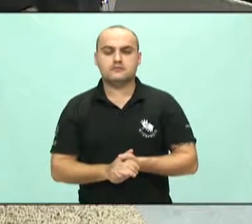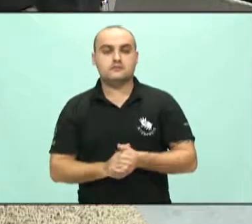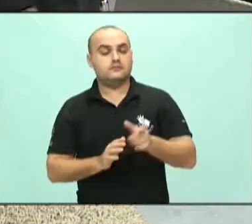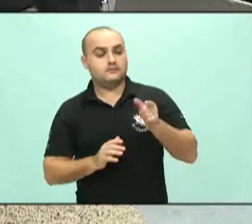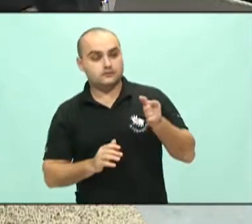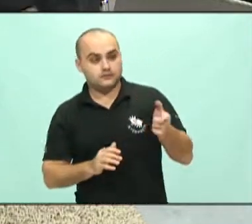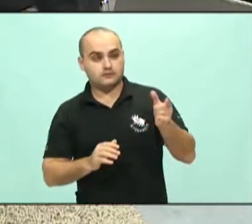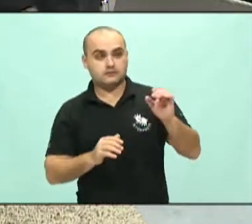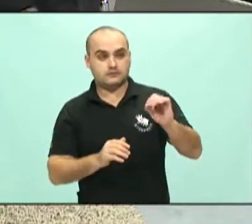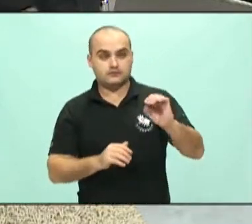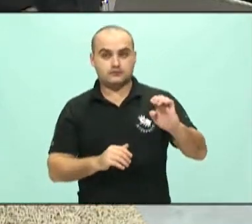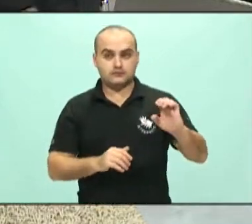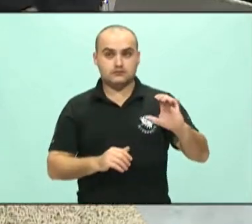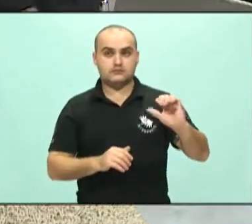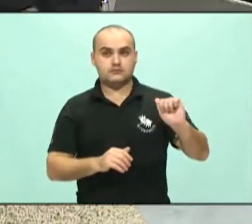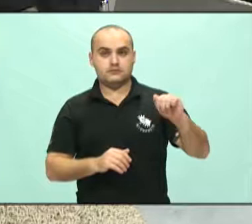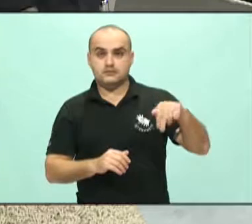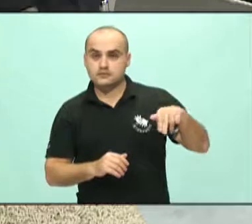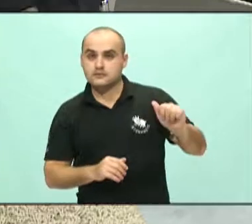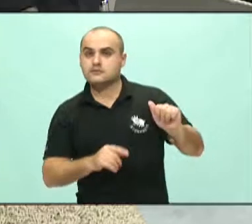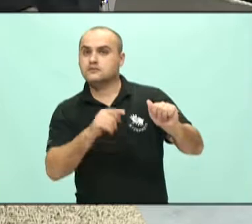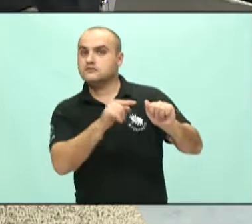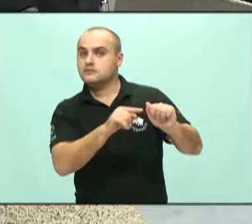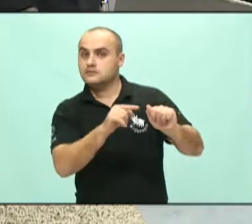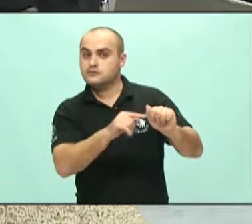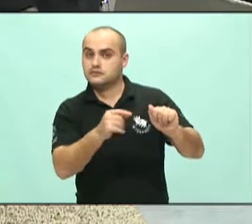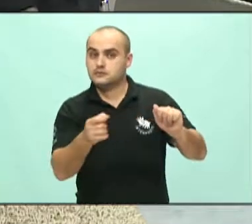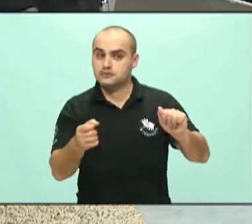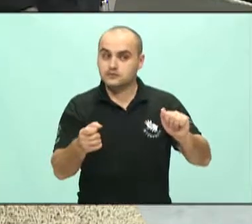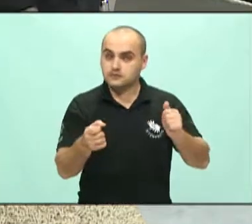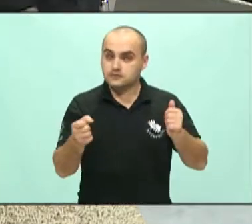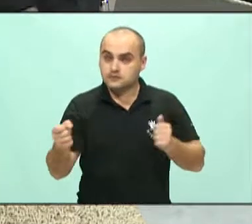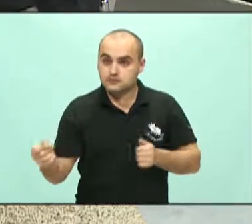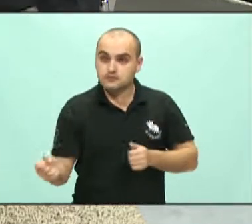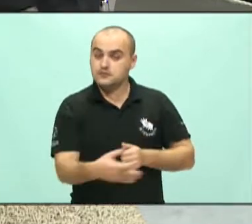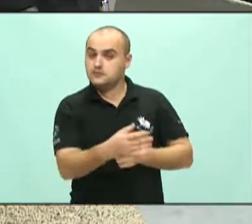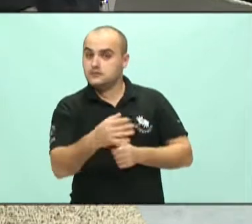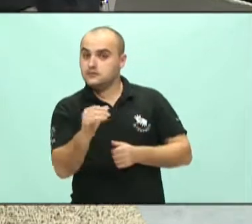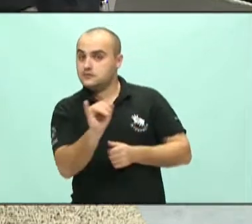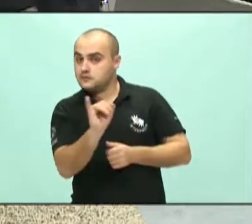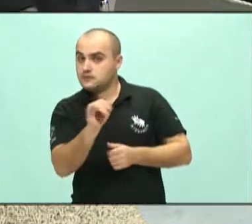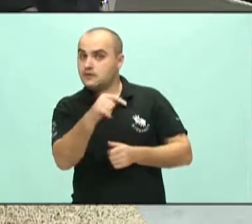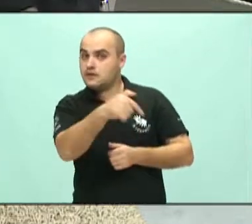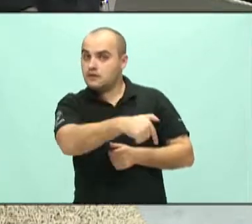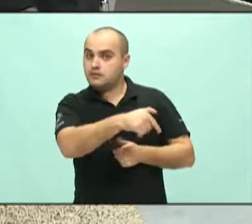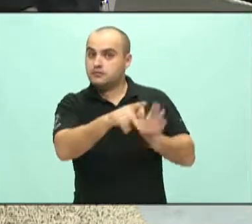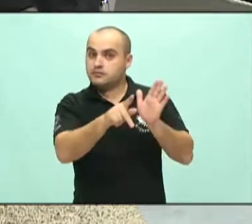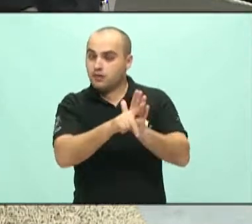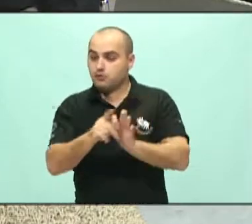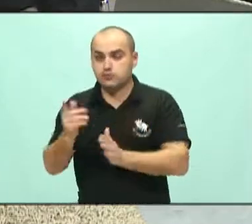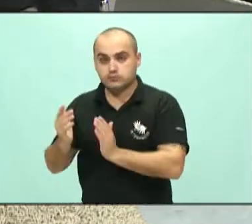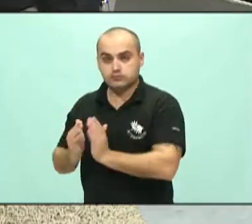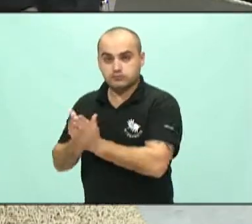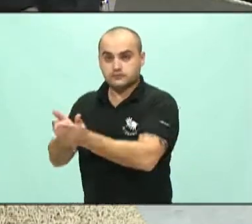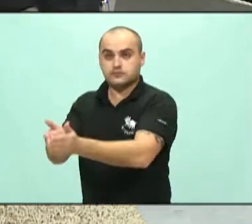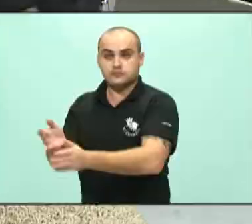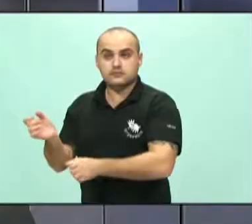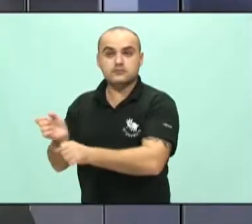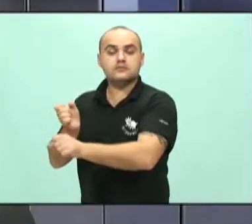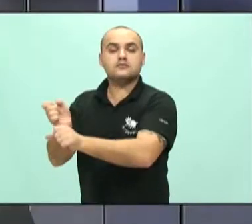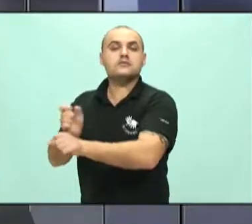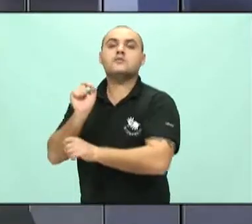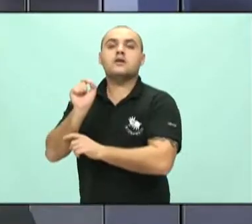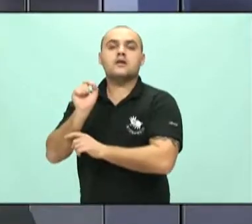é uma das grandes novidades que nós temos na cidade, nesse mercado específico, que é a construção